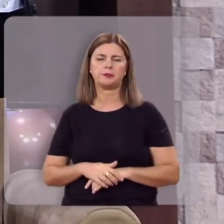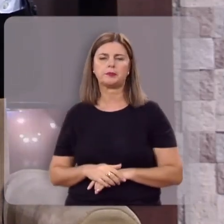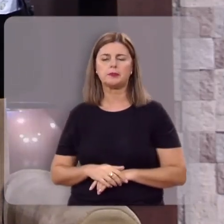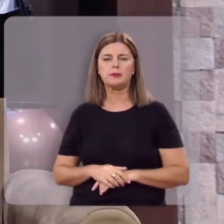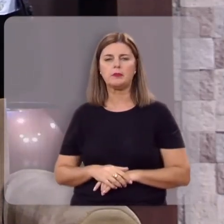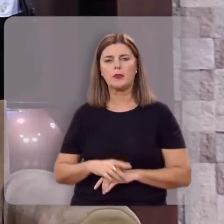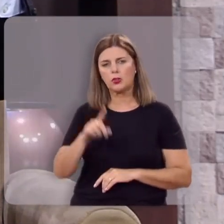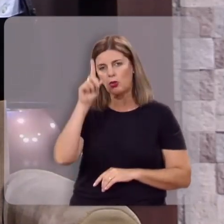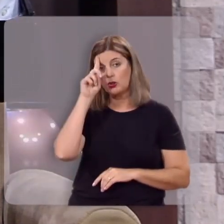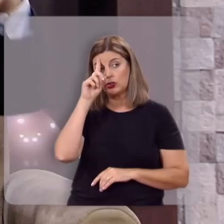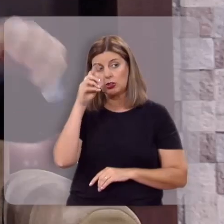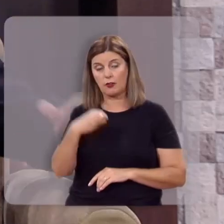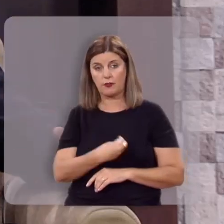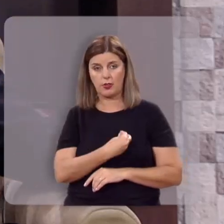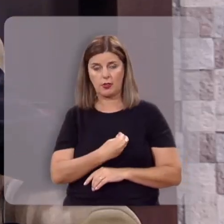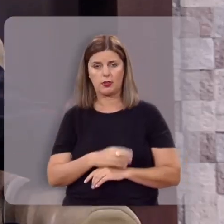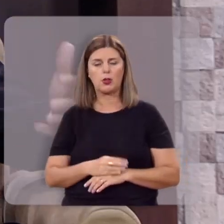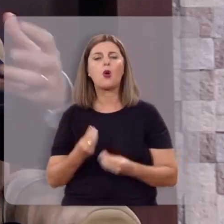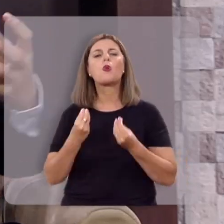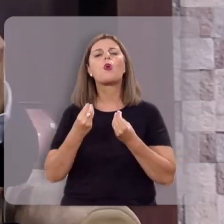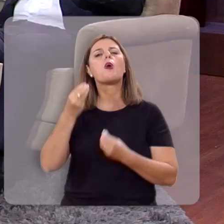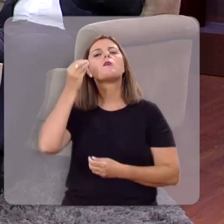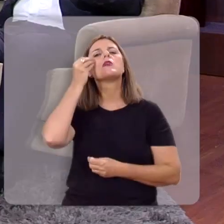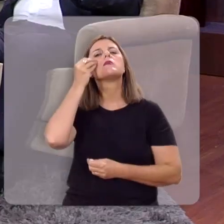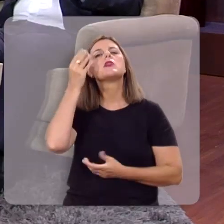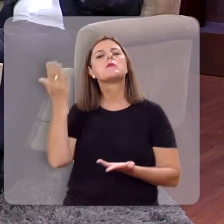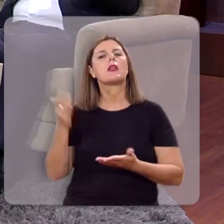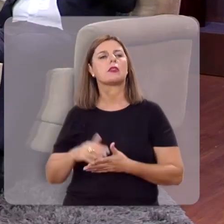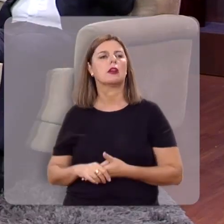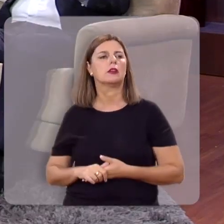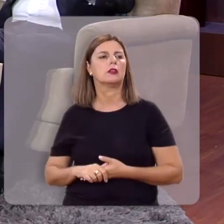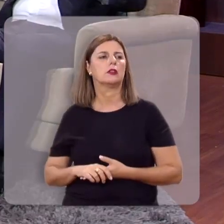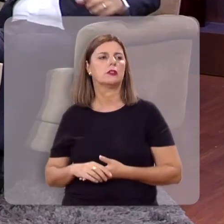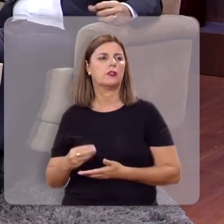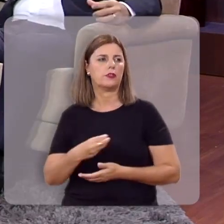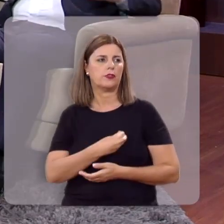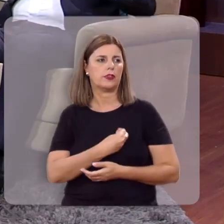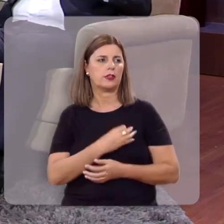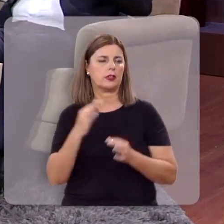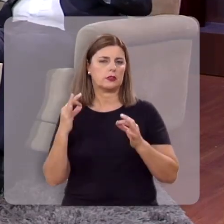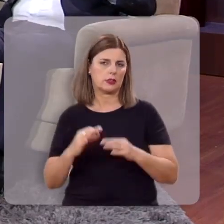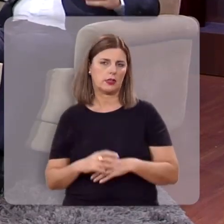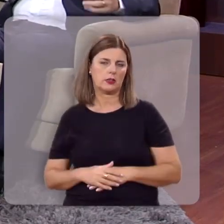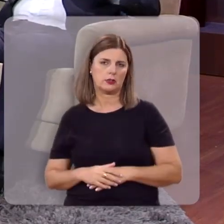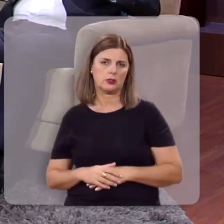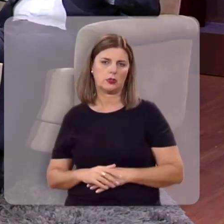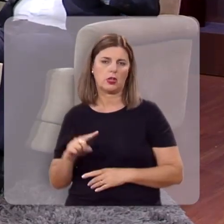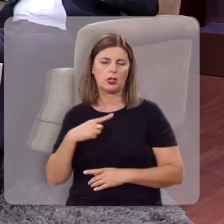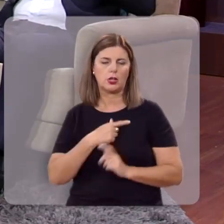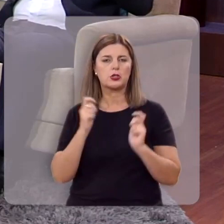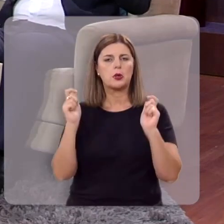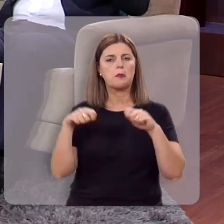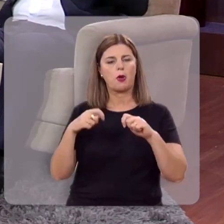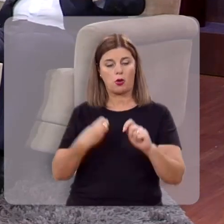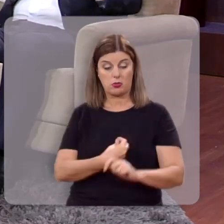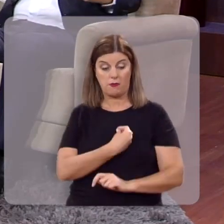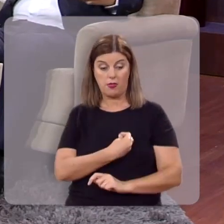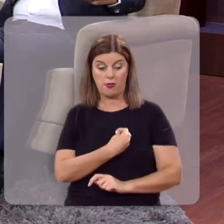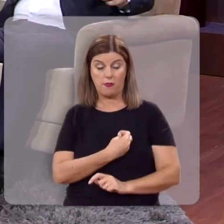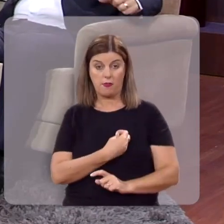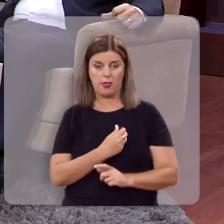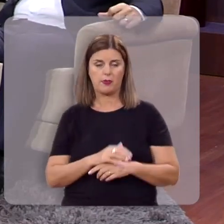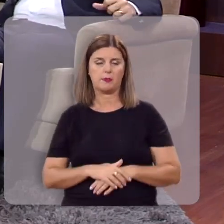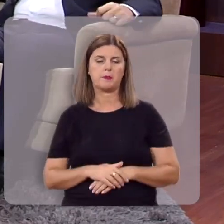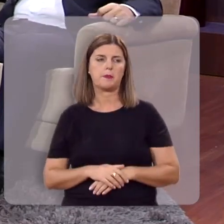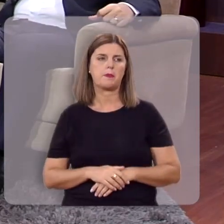nas áreas do dia a dia da nossa vida. Como experimentar isso no cotidiano para que efetivamente a gente possa viver